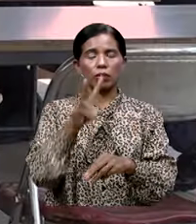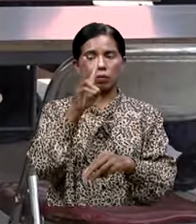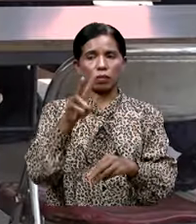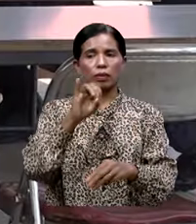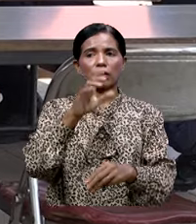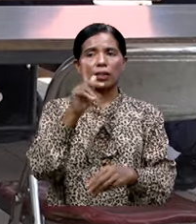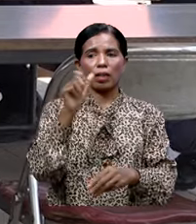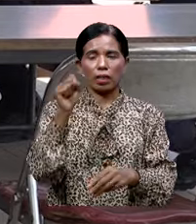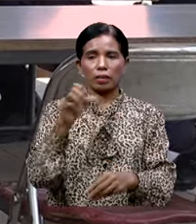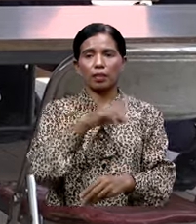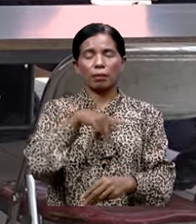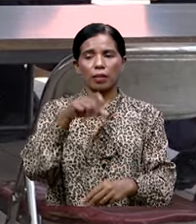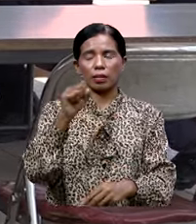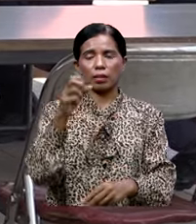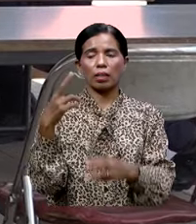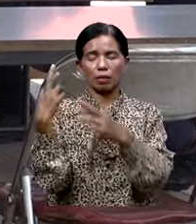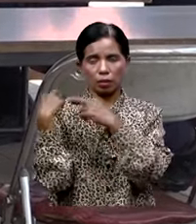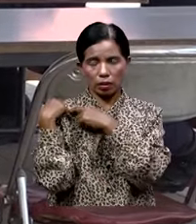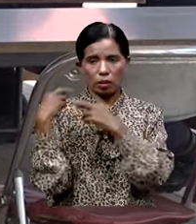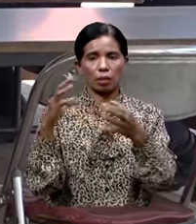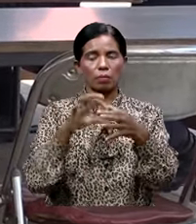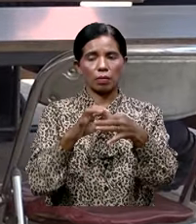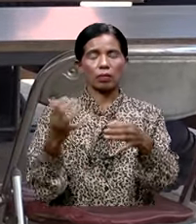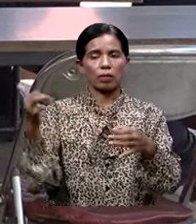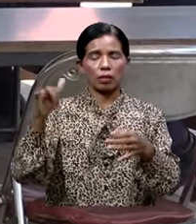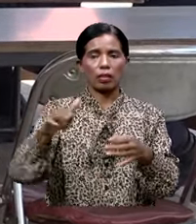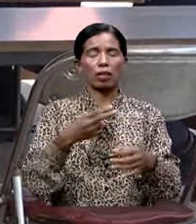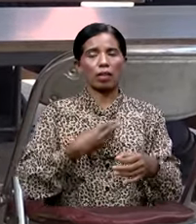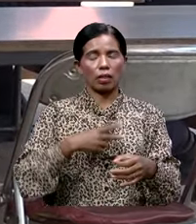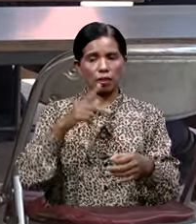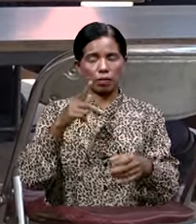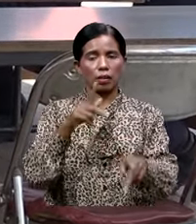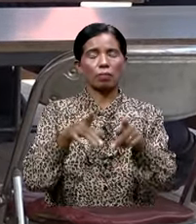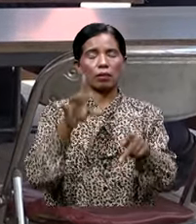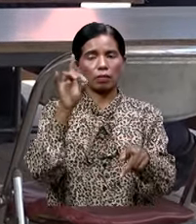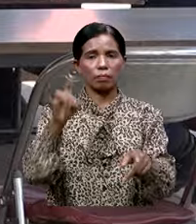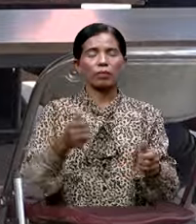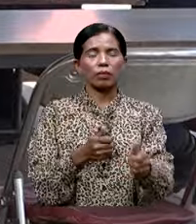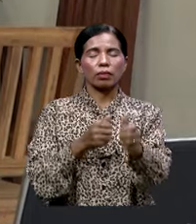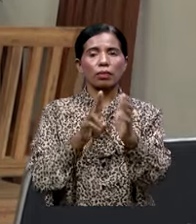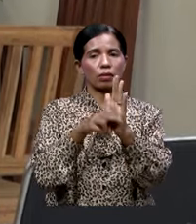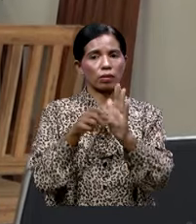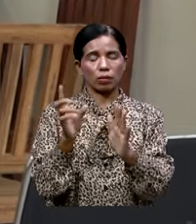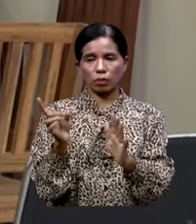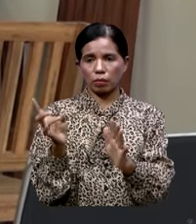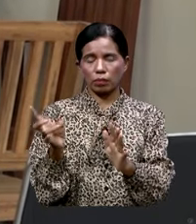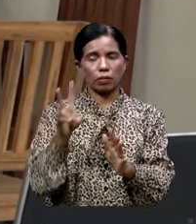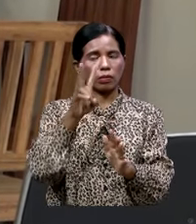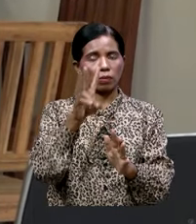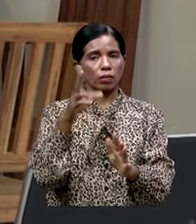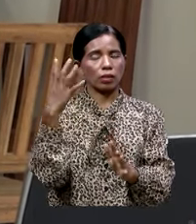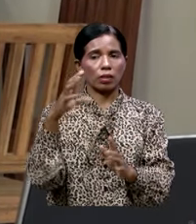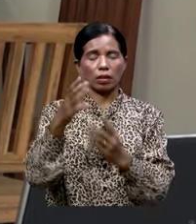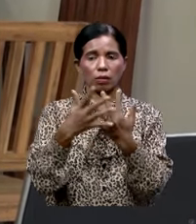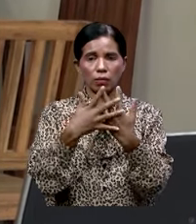no PSAT, onde responsabiliza membro, Sirne Acto, suspeito na invalo, né? Se cumpre horas e turno recém rua e a sela comando pente ao